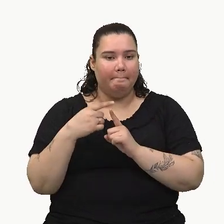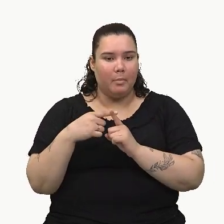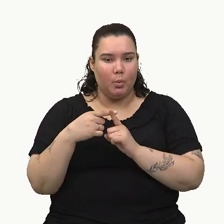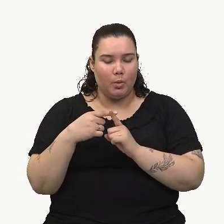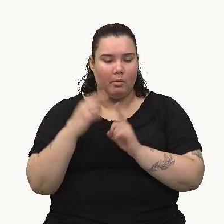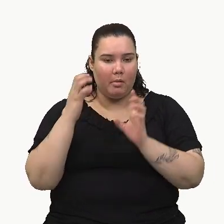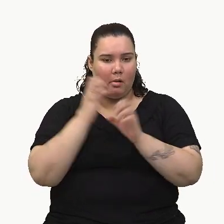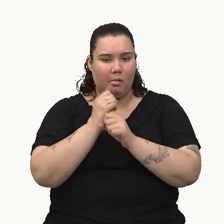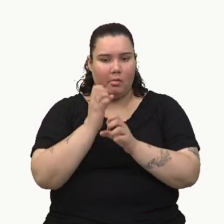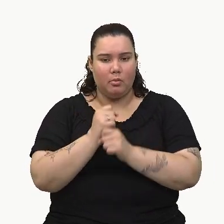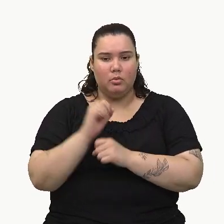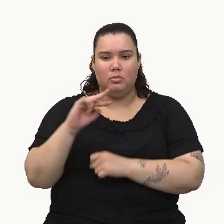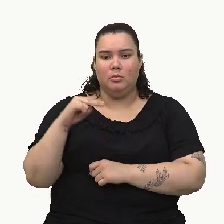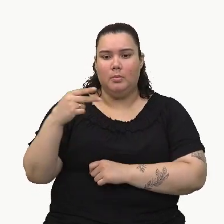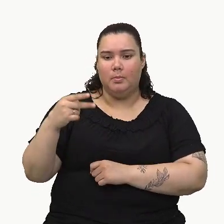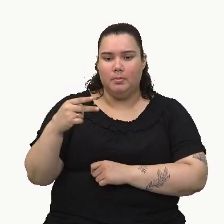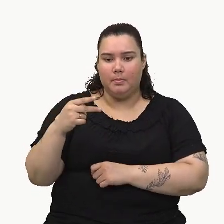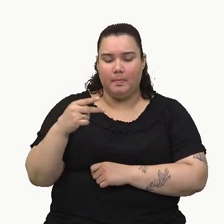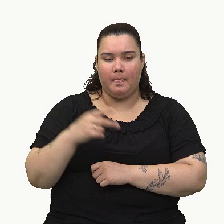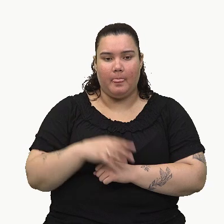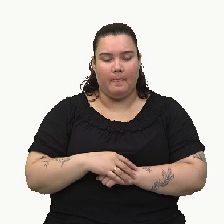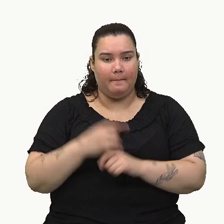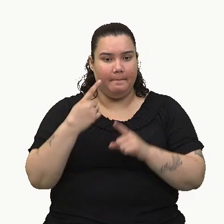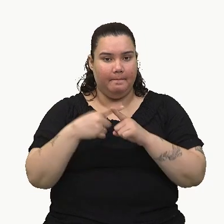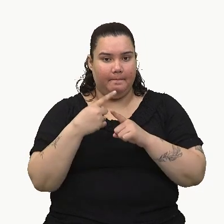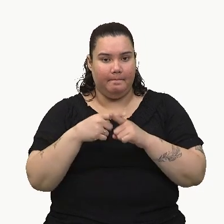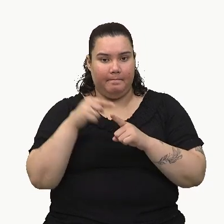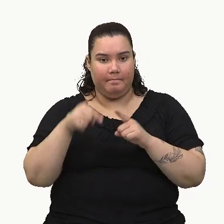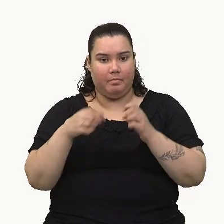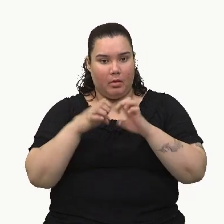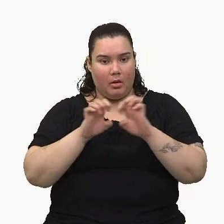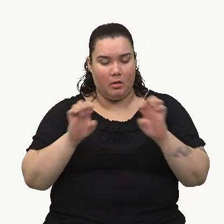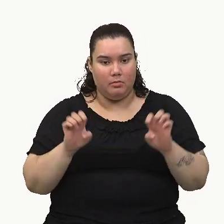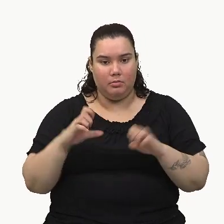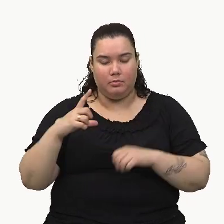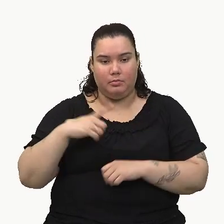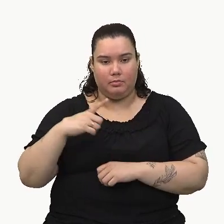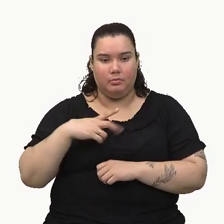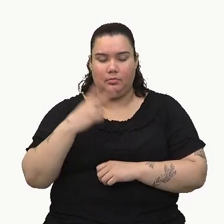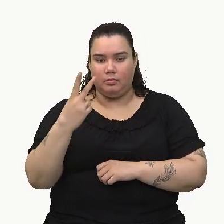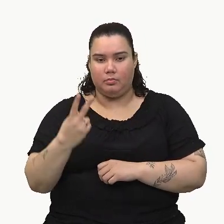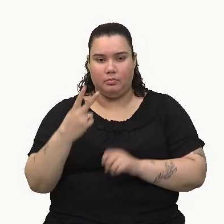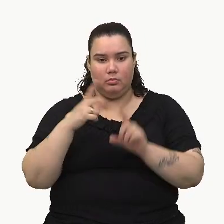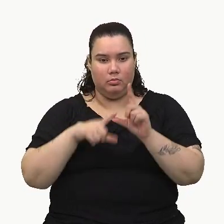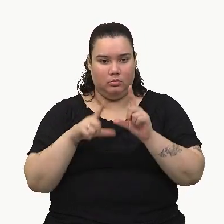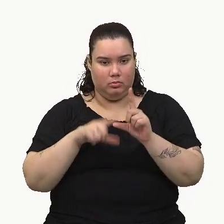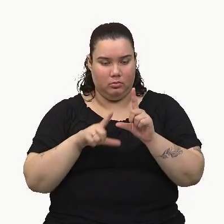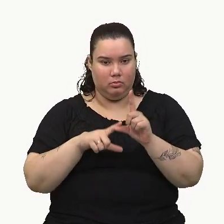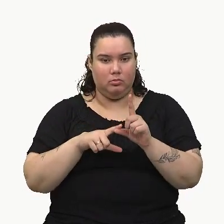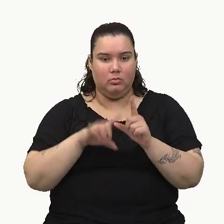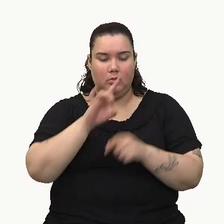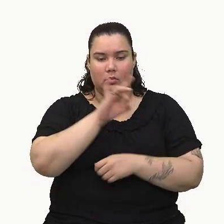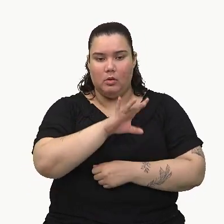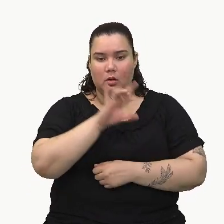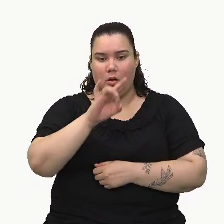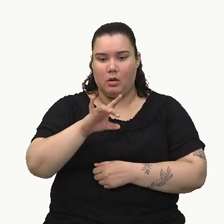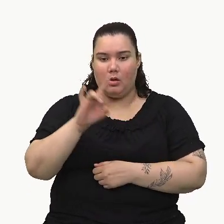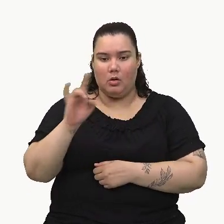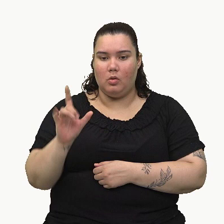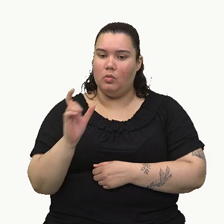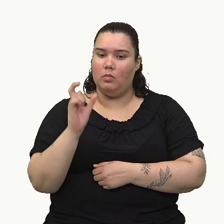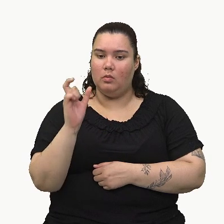isso? Porque aqui, nessa expressão, a gente tem duas letras em cada um dos